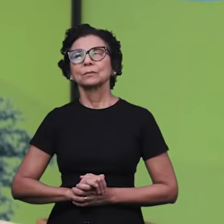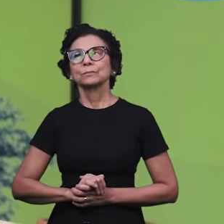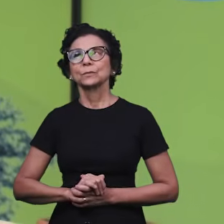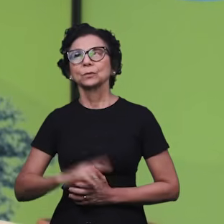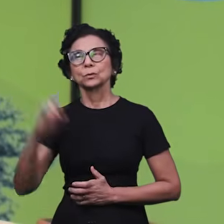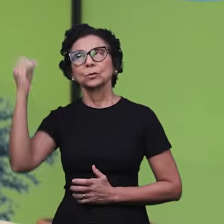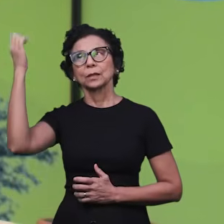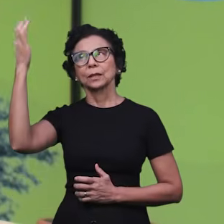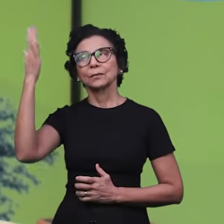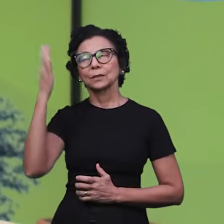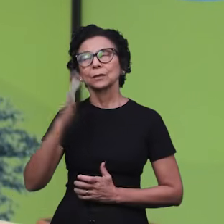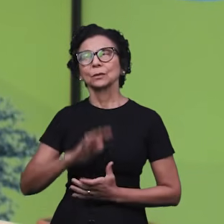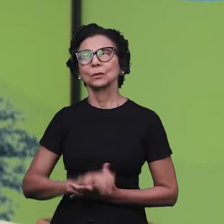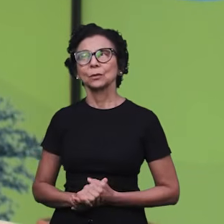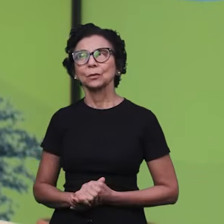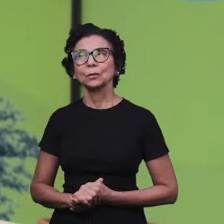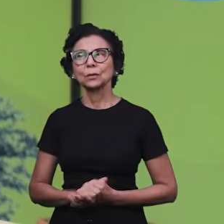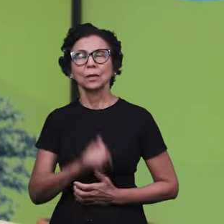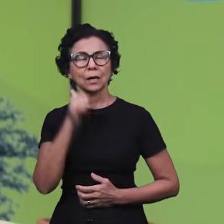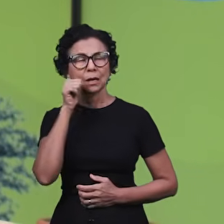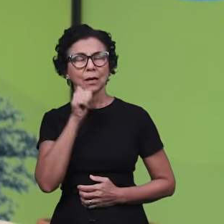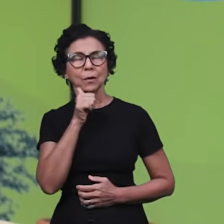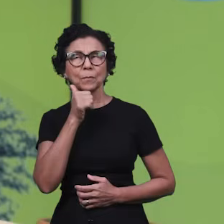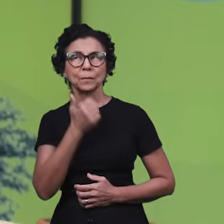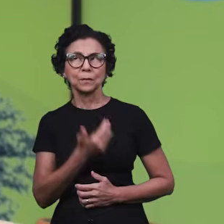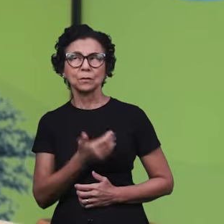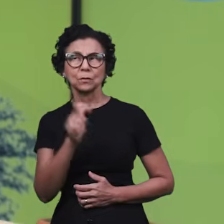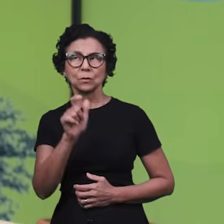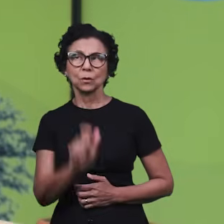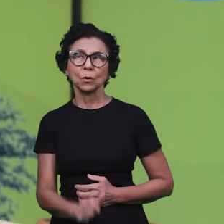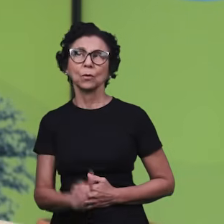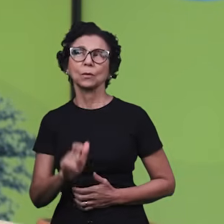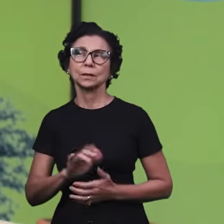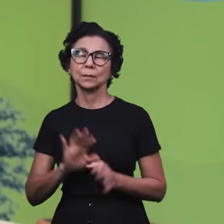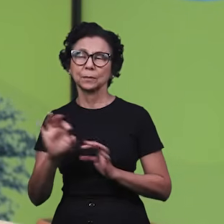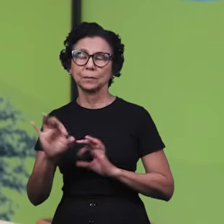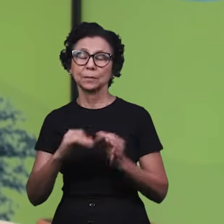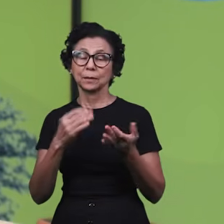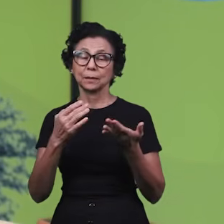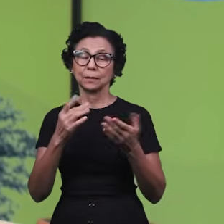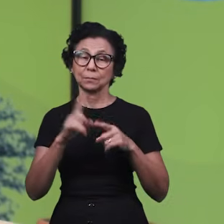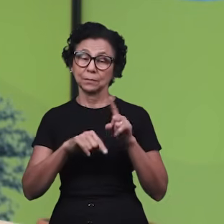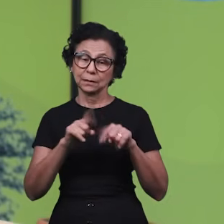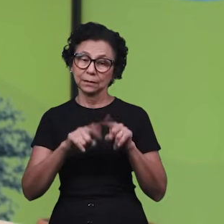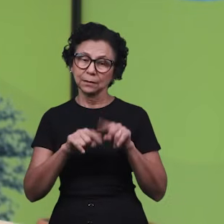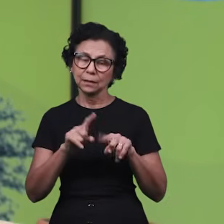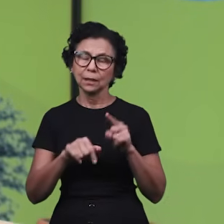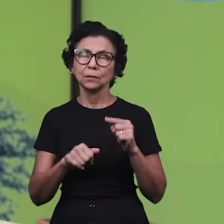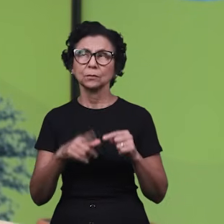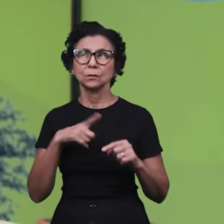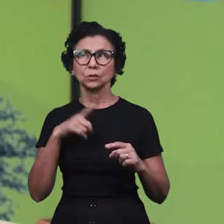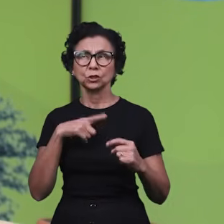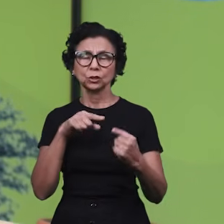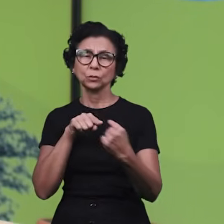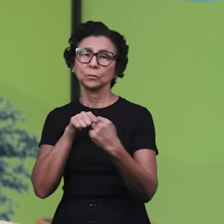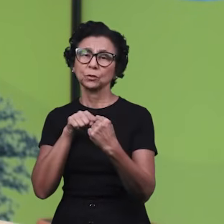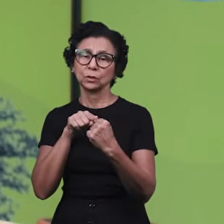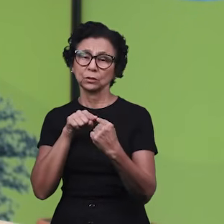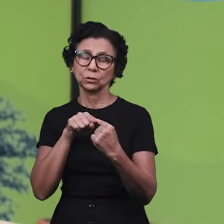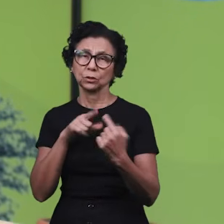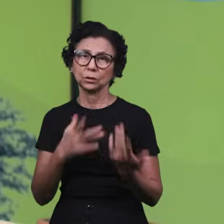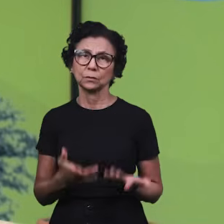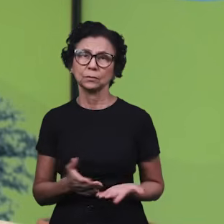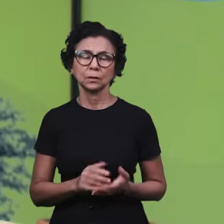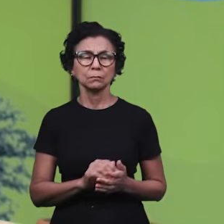e a igreja tem divulgado esse material para ser acessível a todos, o Senhor tinha já esse propósito. né? Que vidas também que não conhecem o